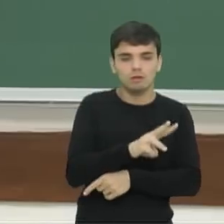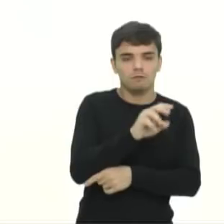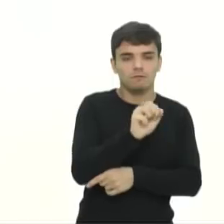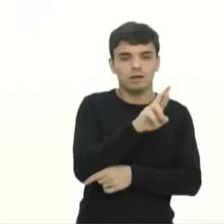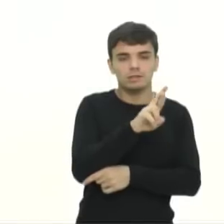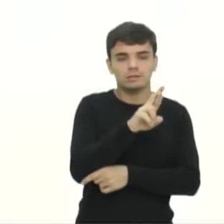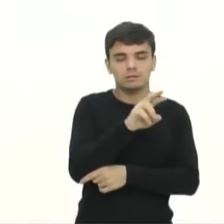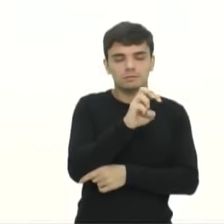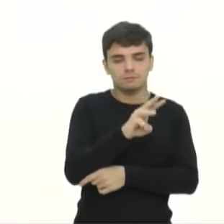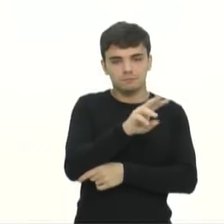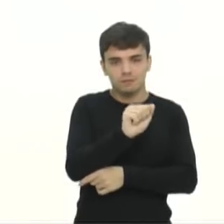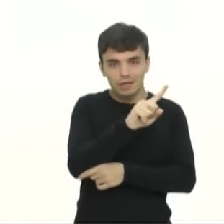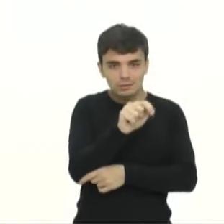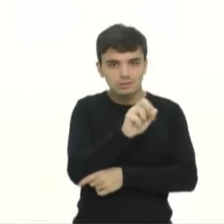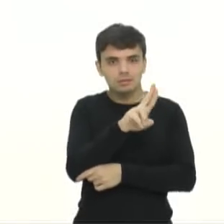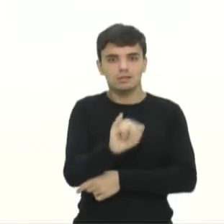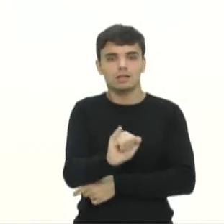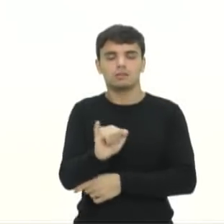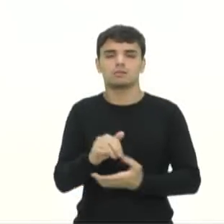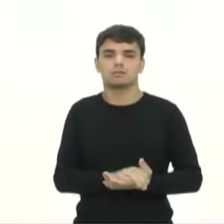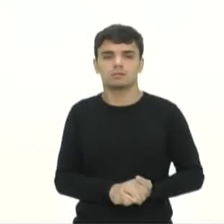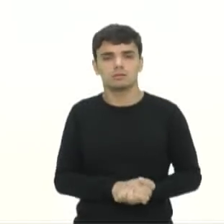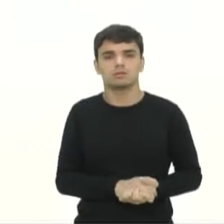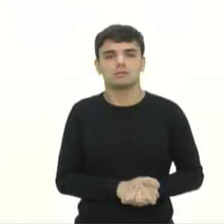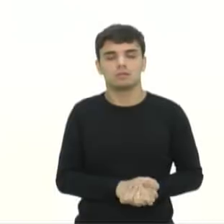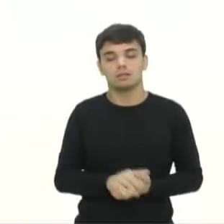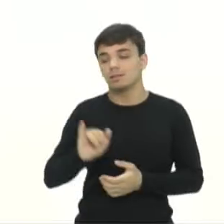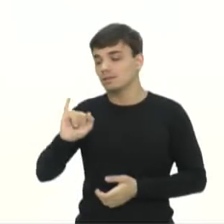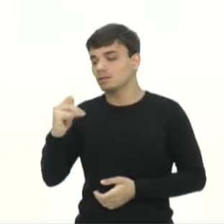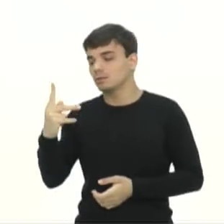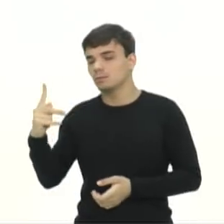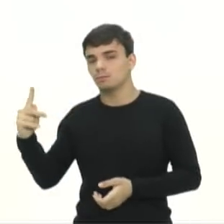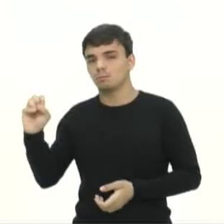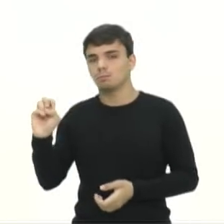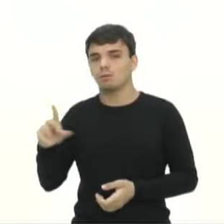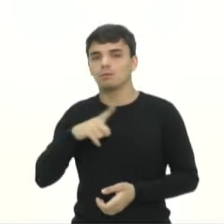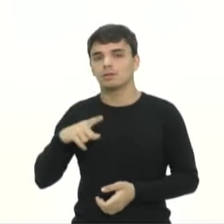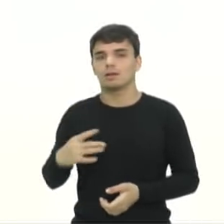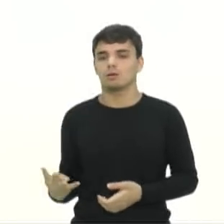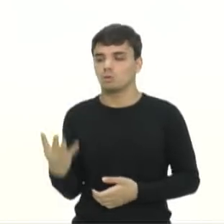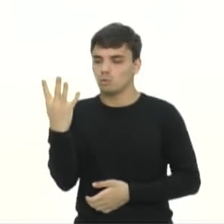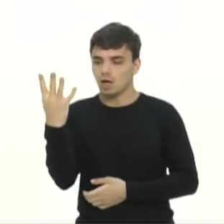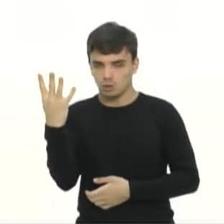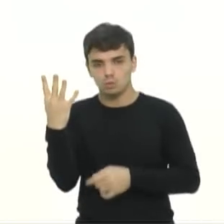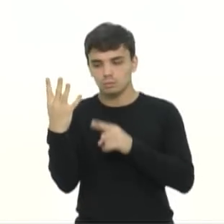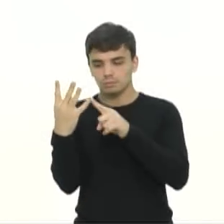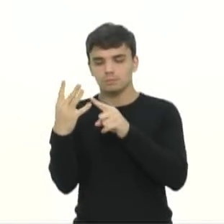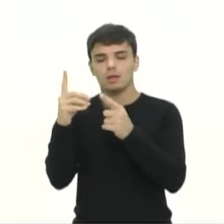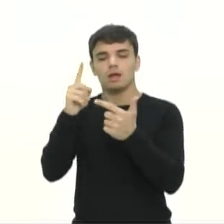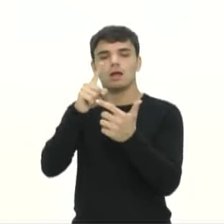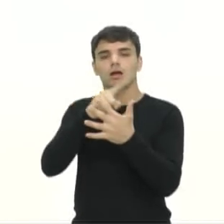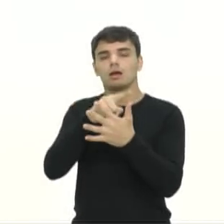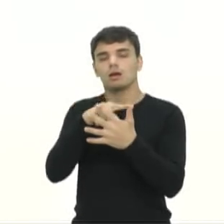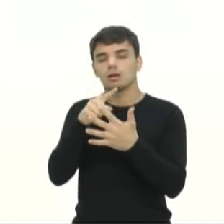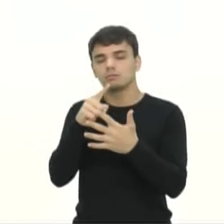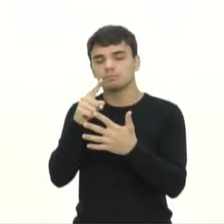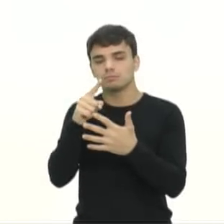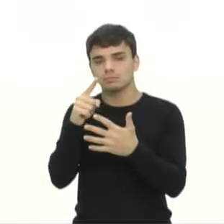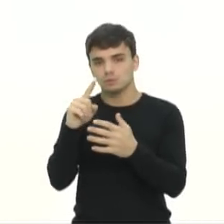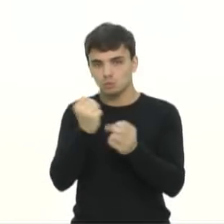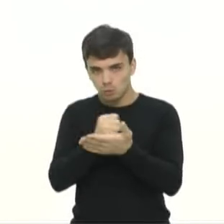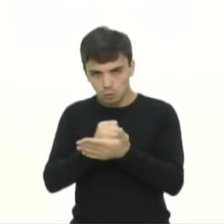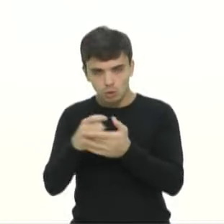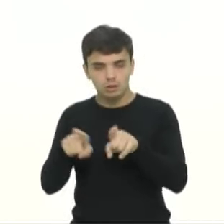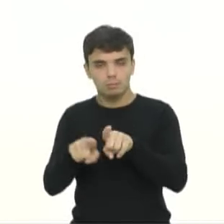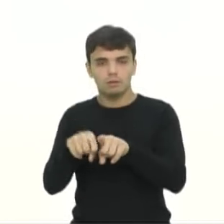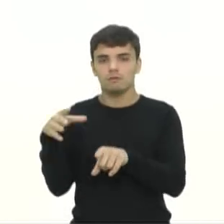Ippon de Vasari? Então, aqui está colocado. Então, o Ippon tem 4 pilares, que é controle, velocidade e força,